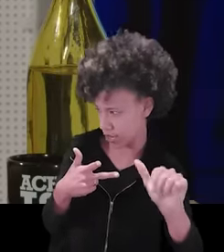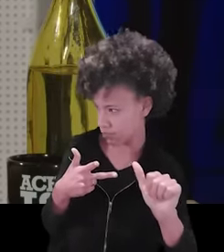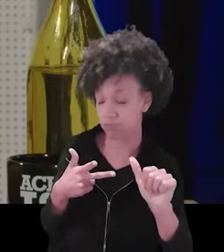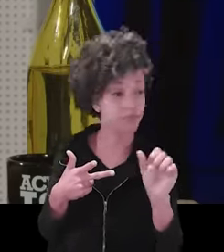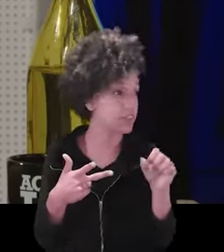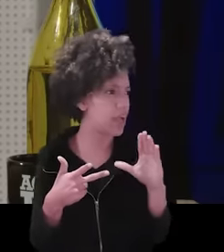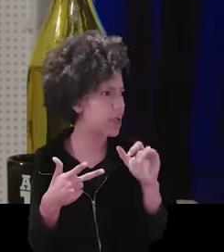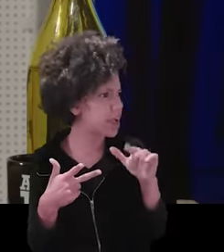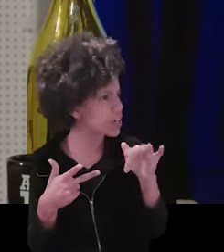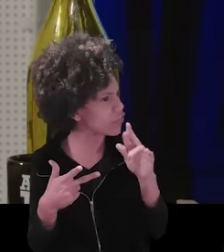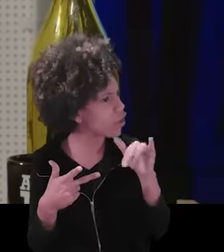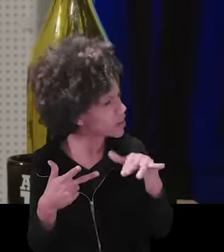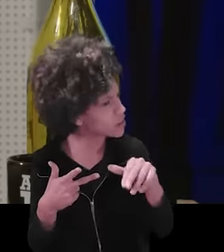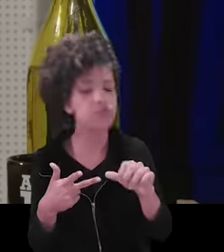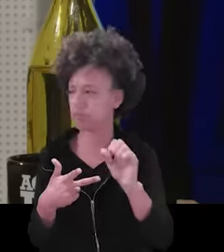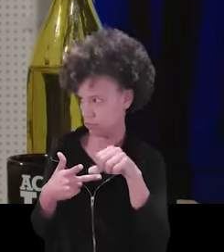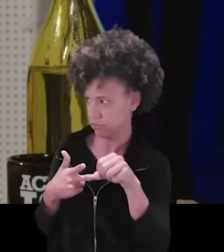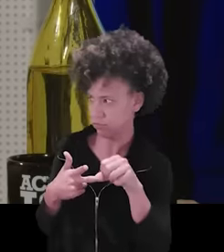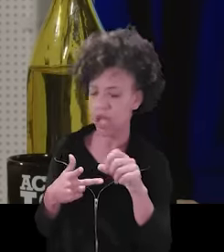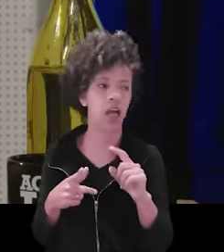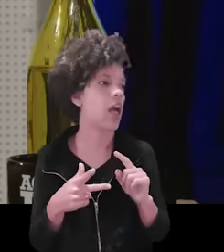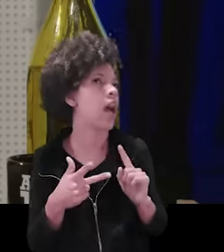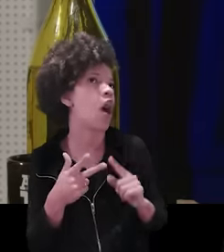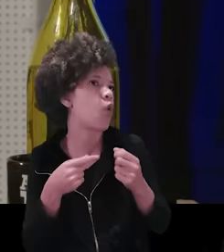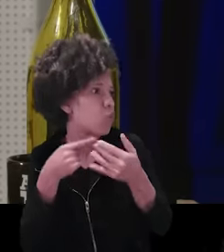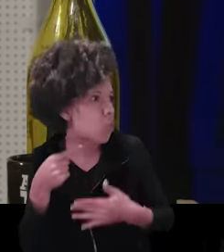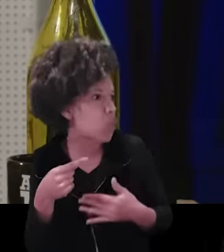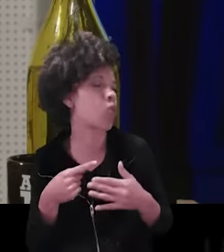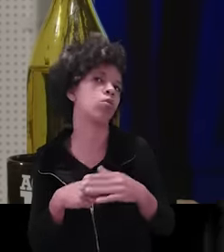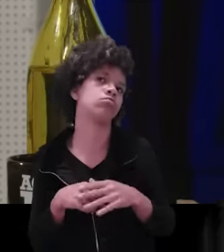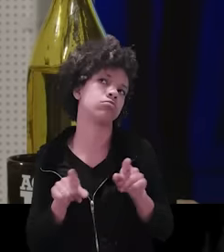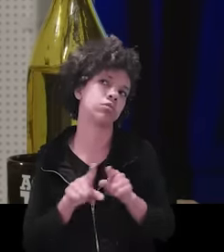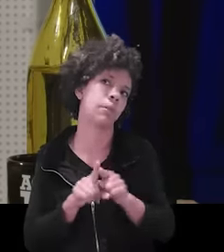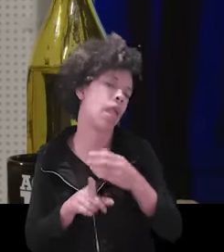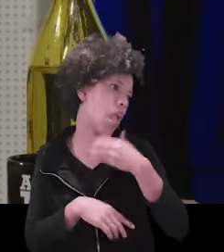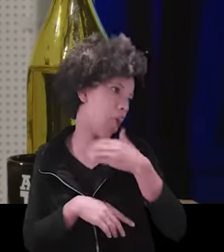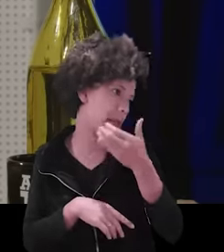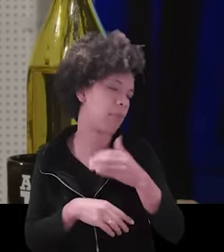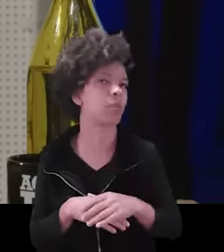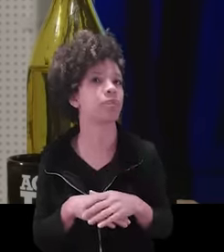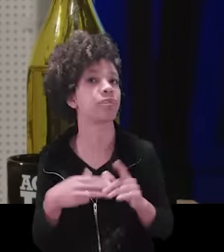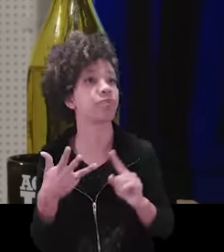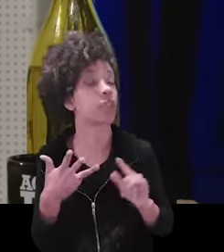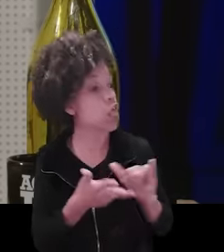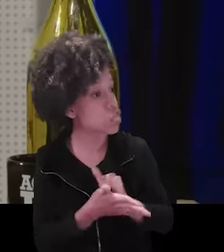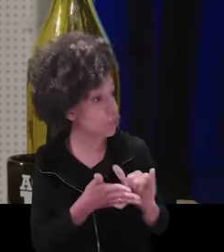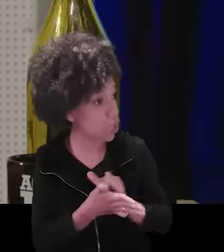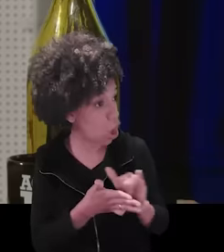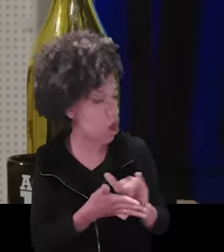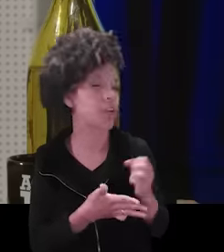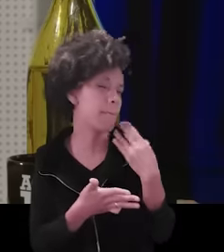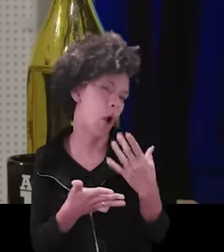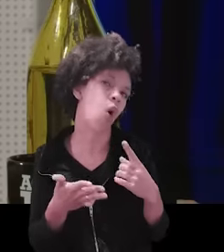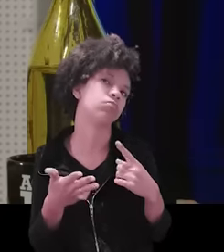folha telefone é que tem a Google Apple para quem trabalha caçada é muito bom Nova